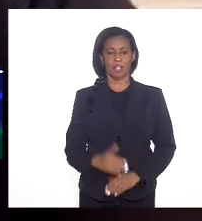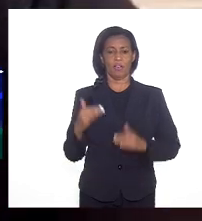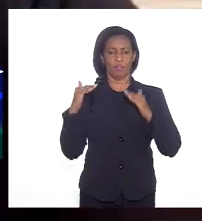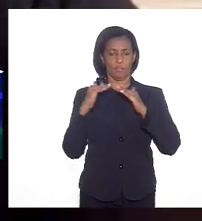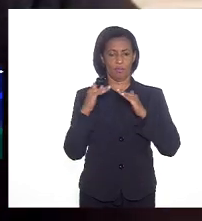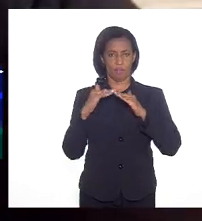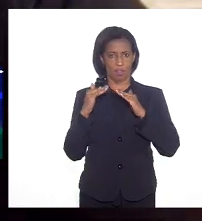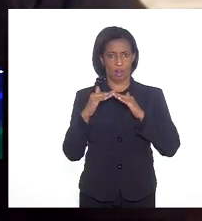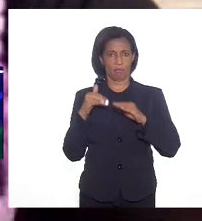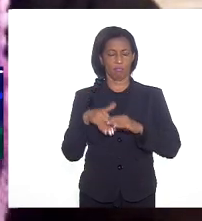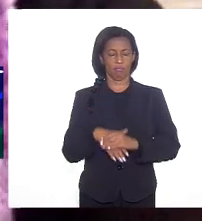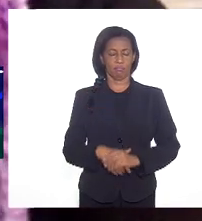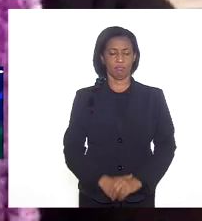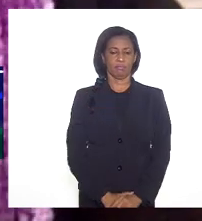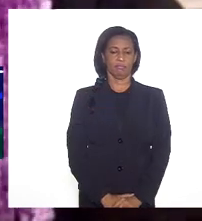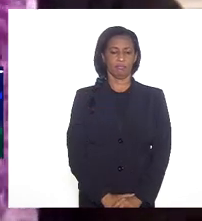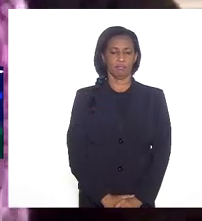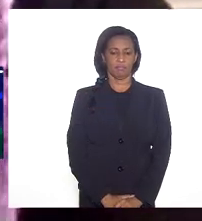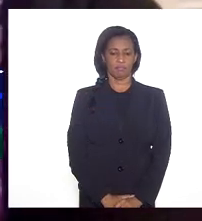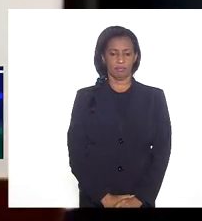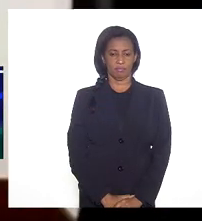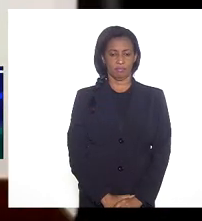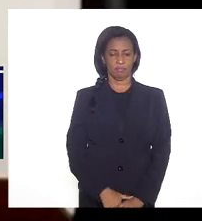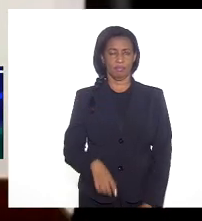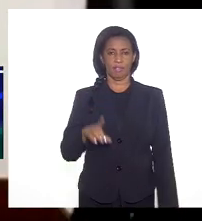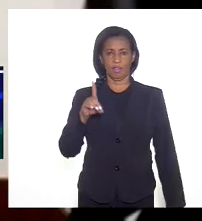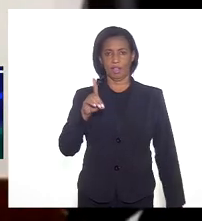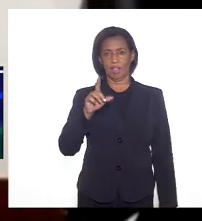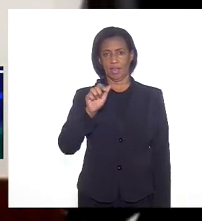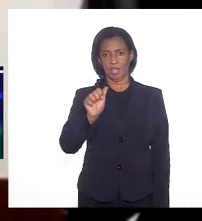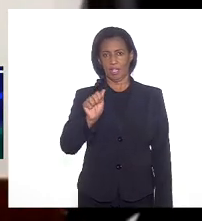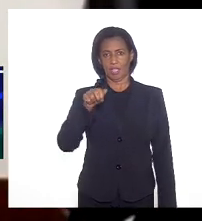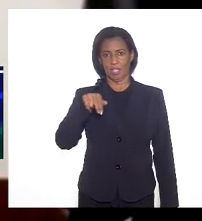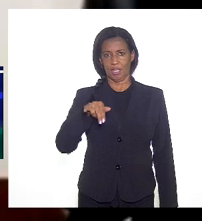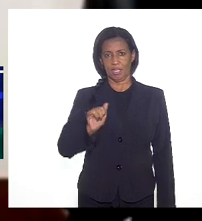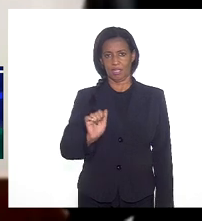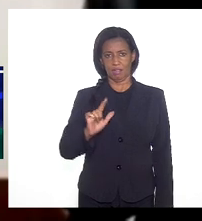favorável presidente Deputado Daniel Librelon